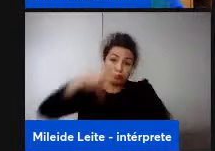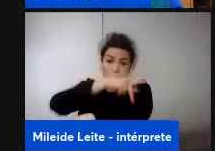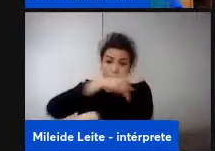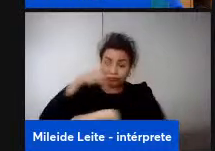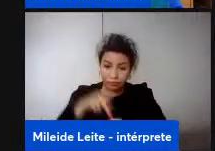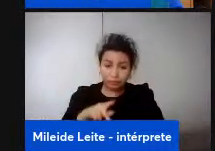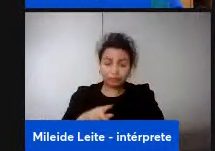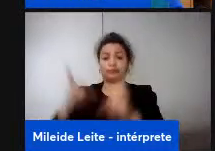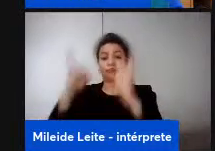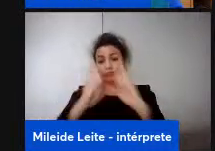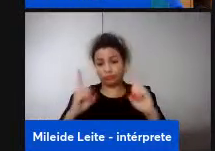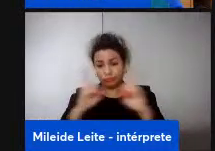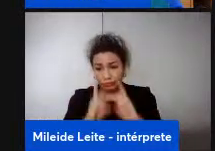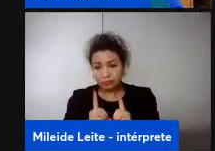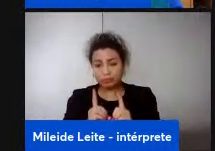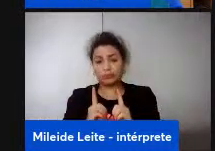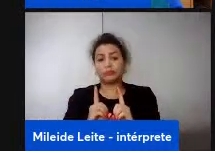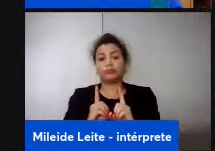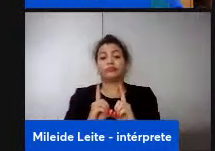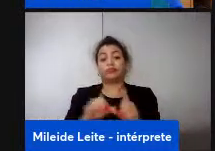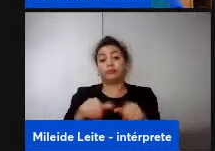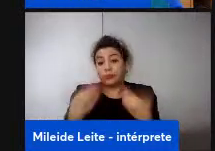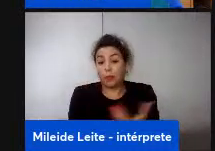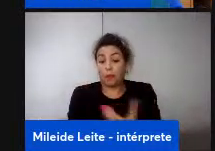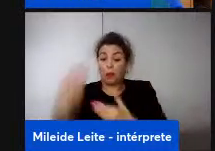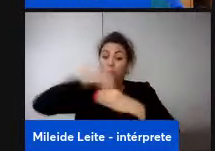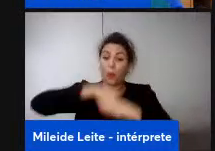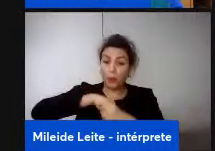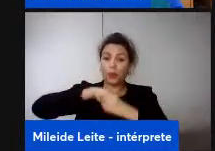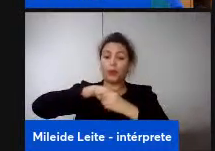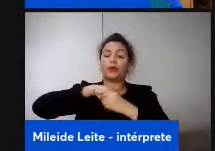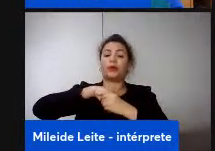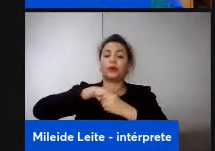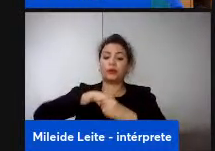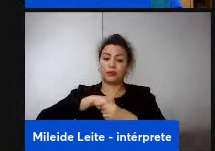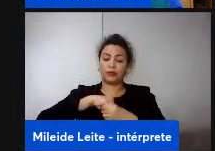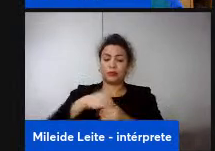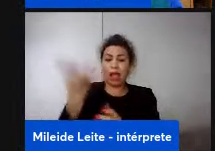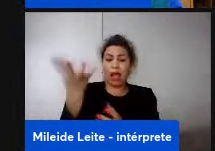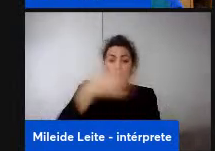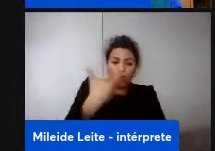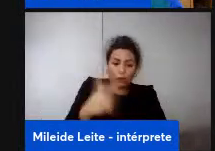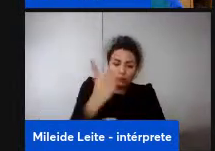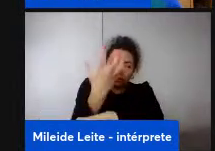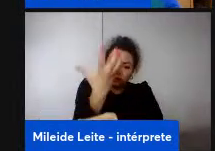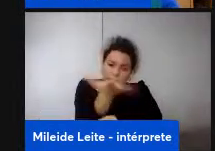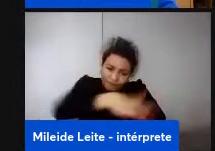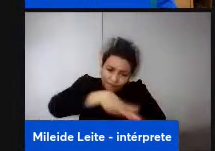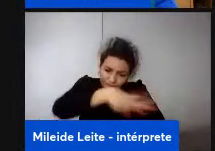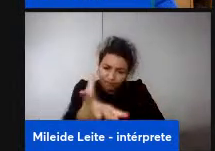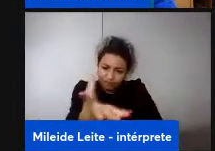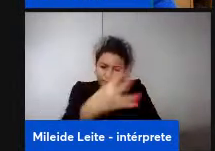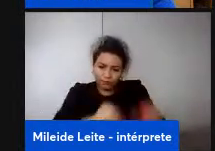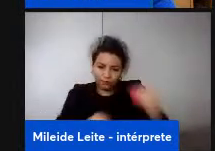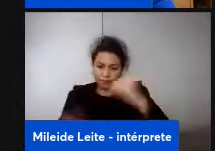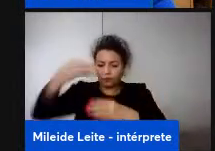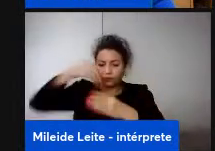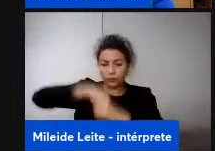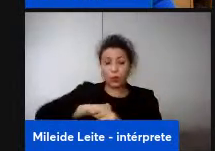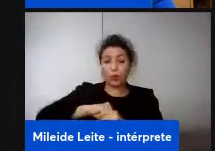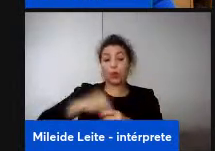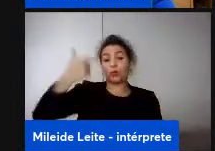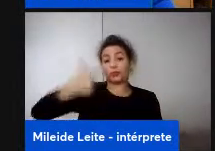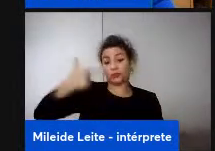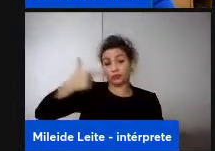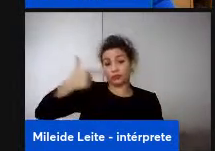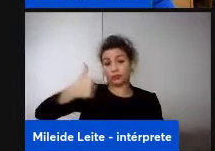que a didática, então, incorpora, né, das outras ciências. O segundo princípio didático, são